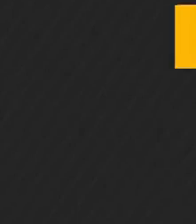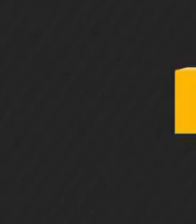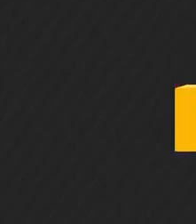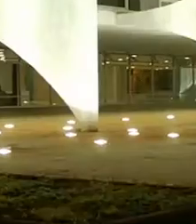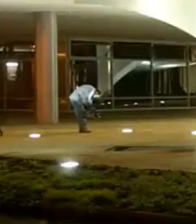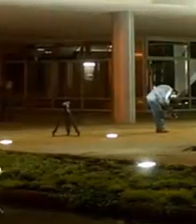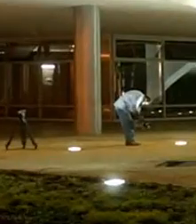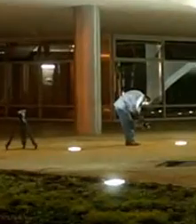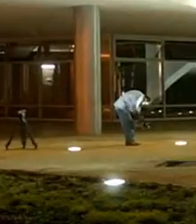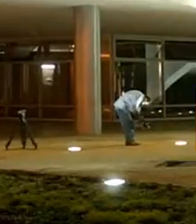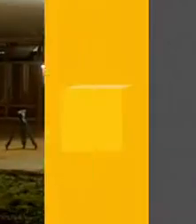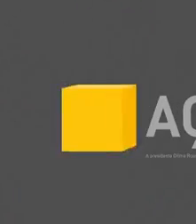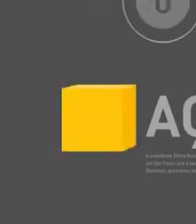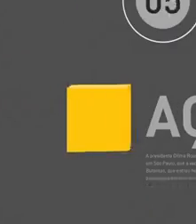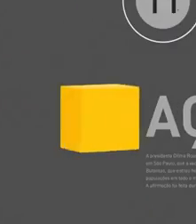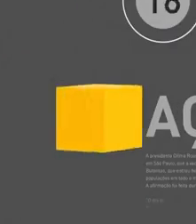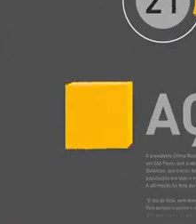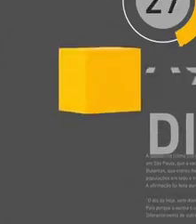ae